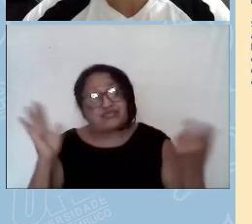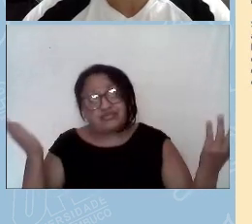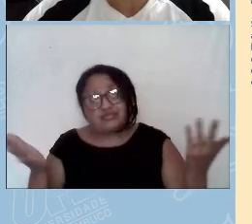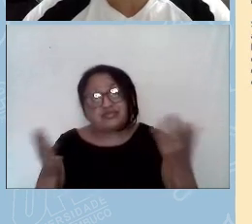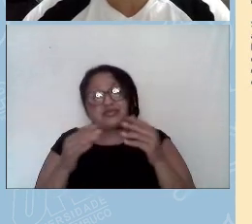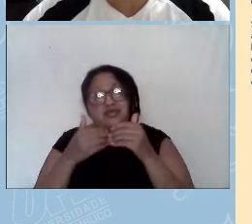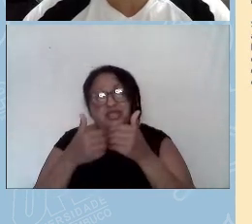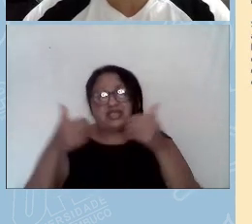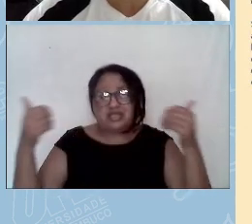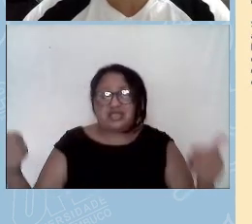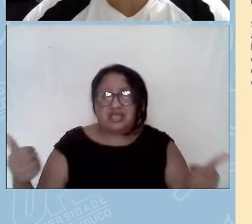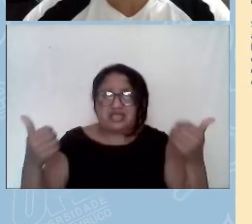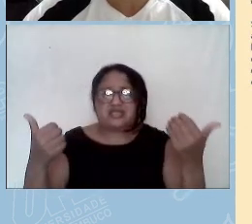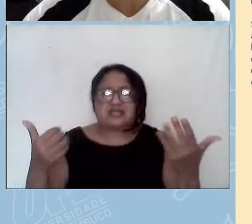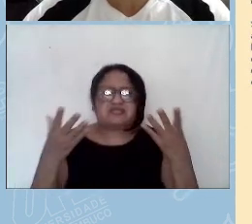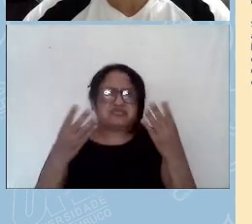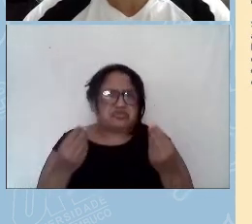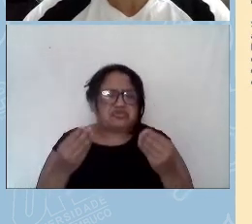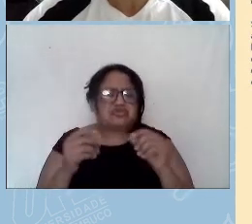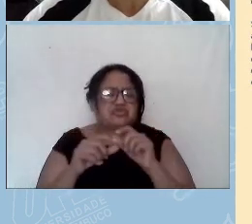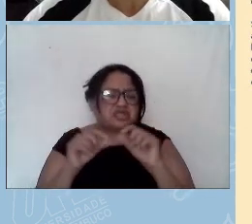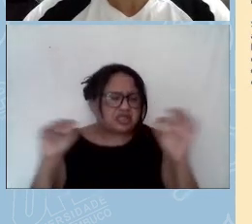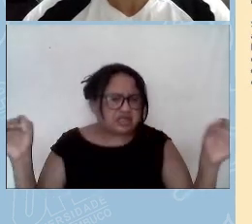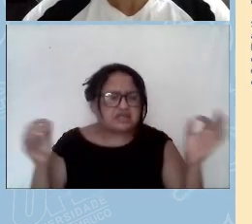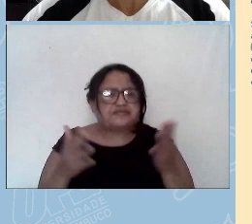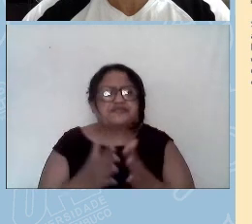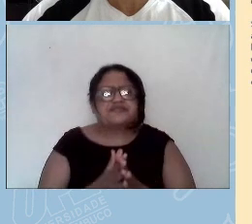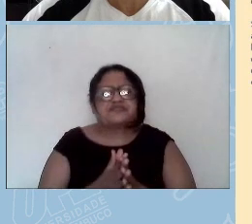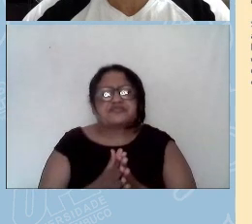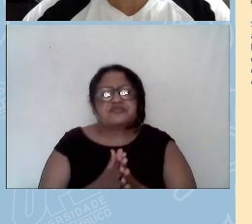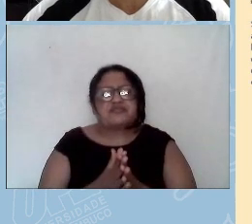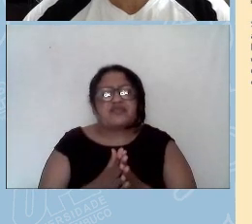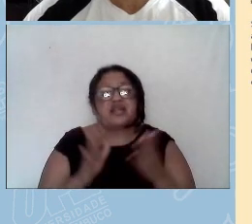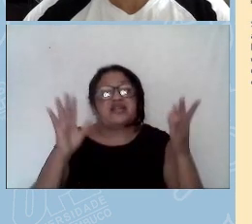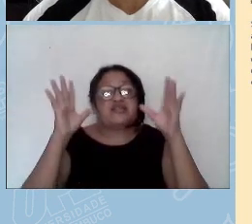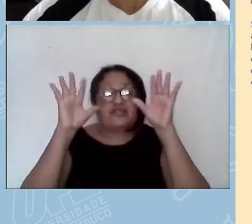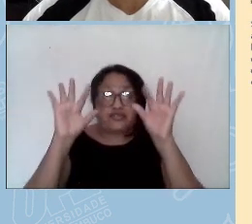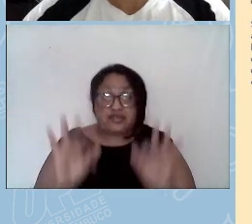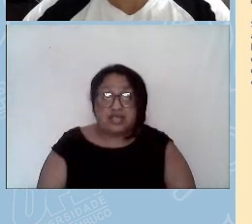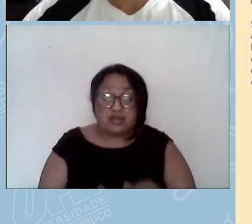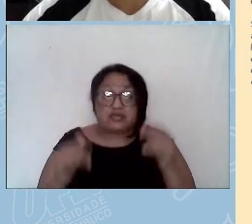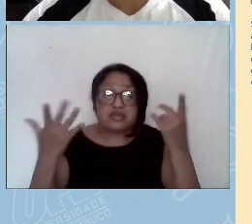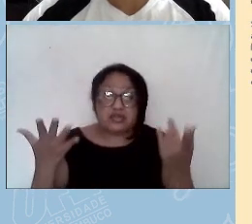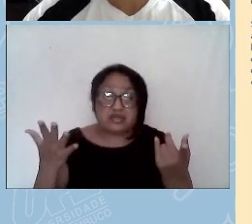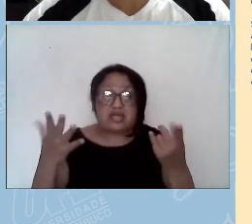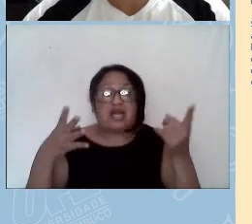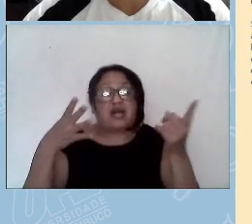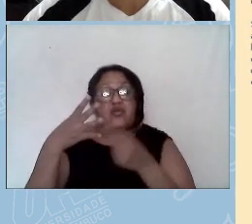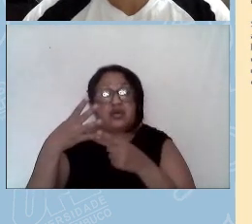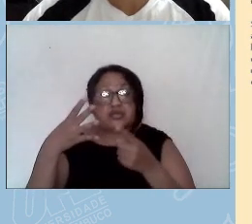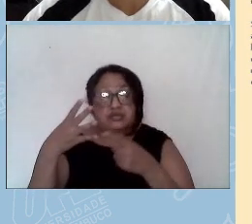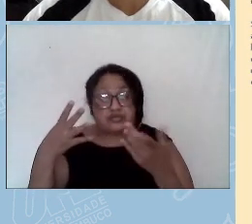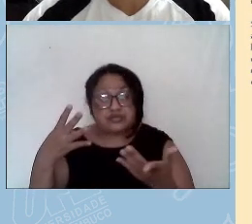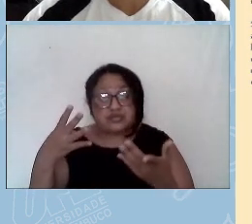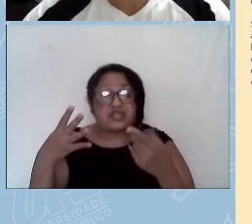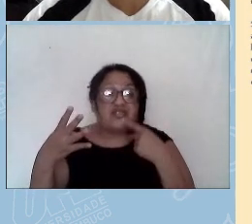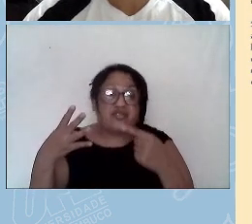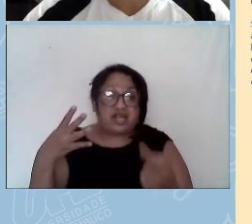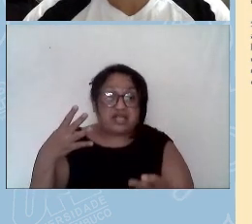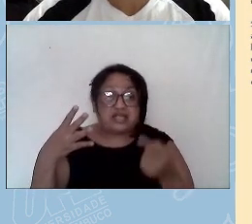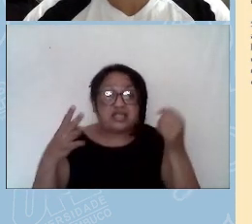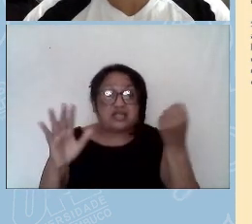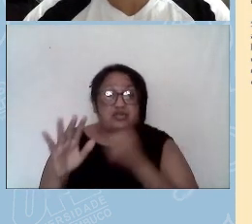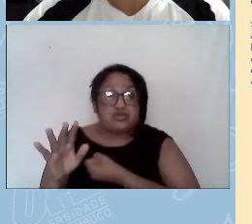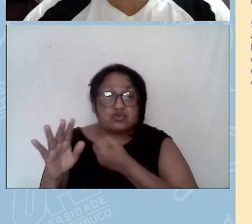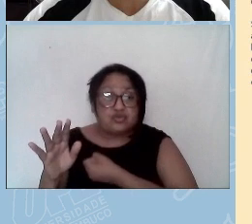bastante significativa e finalmente a afirmação 4 dizia que o número de